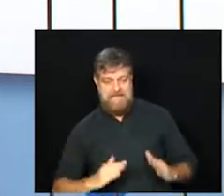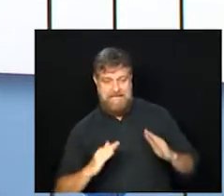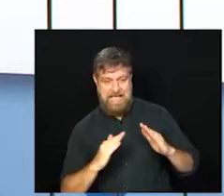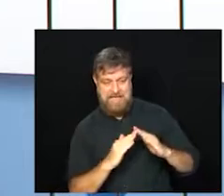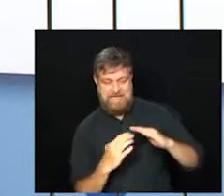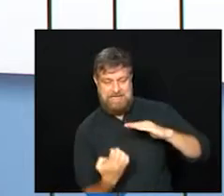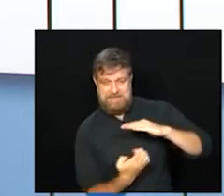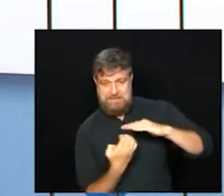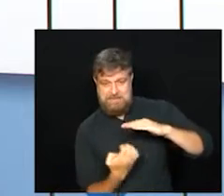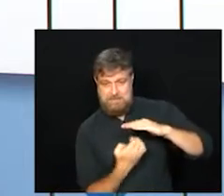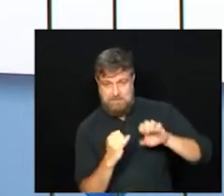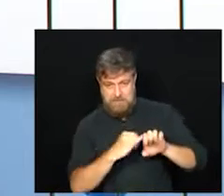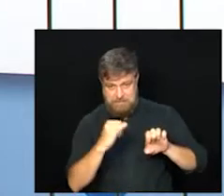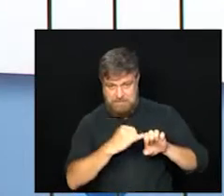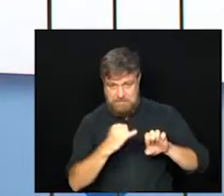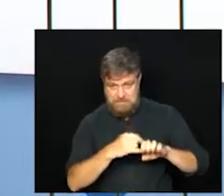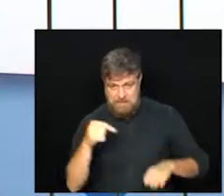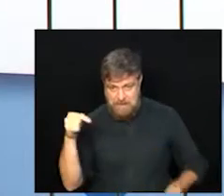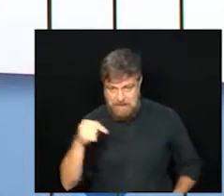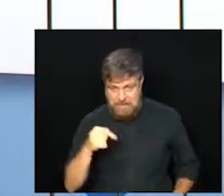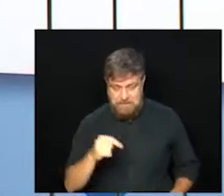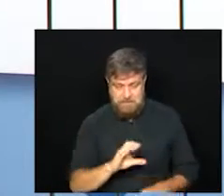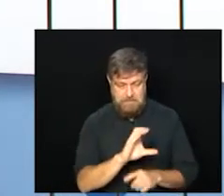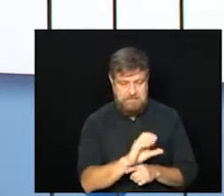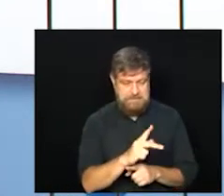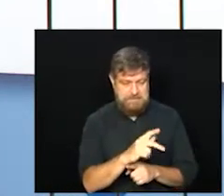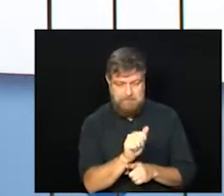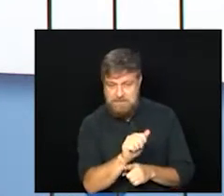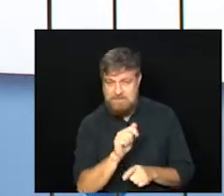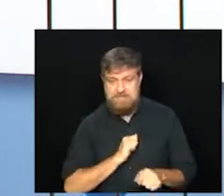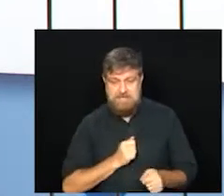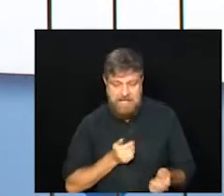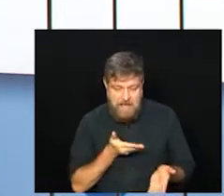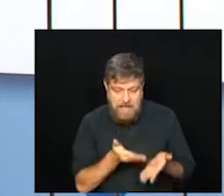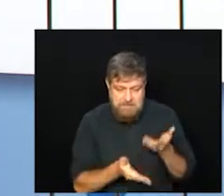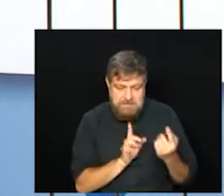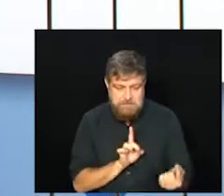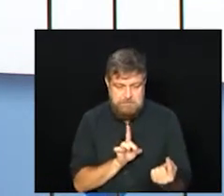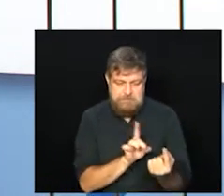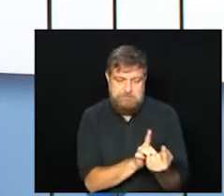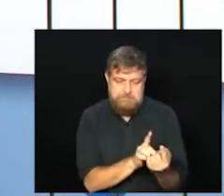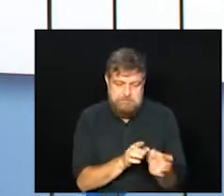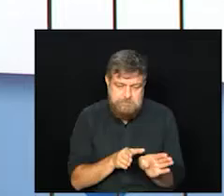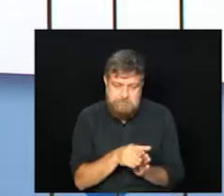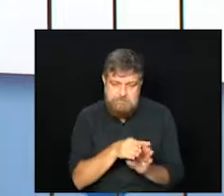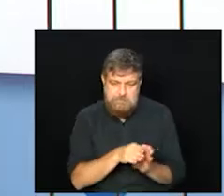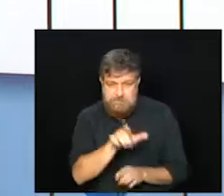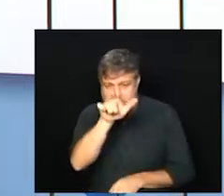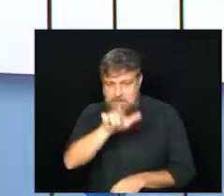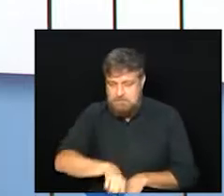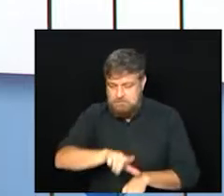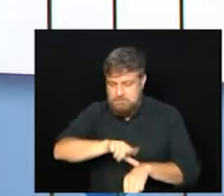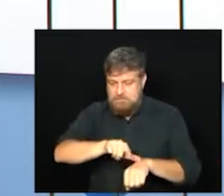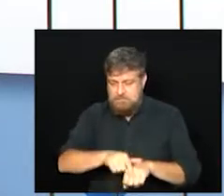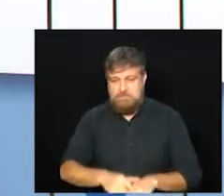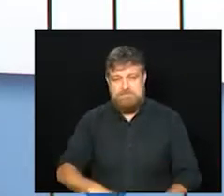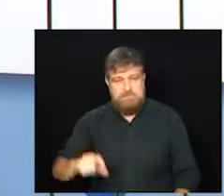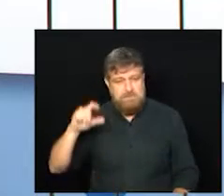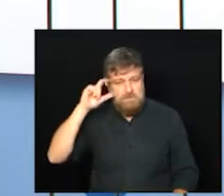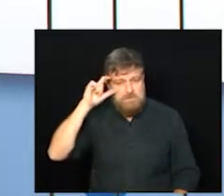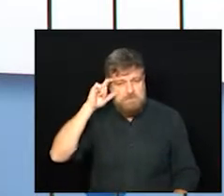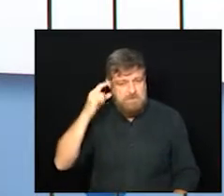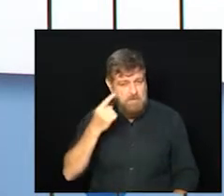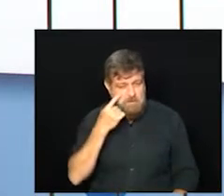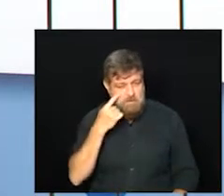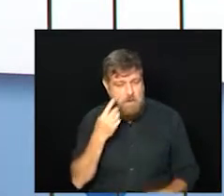que fica no CEPAT em Campinas, está fazendo esse atendimento para auxiliar quem está em atraso. E o Michel Amorim foi